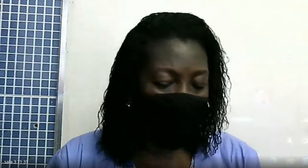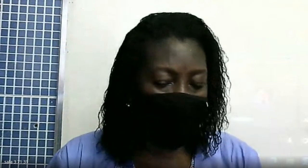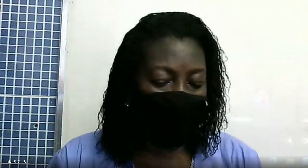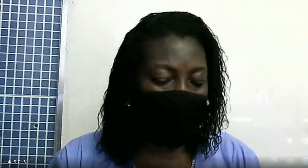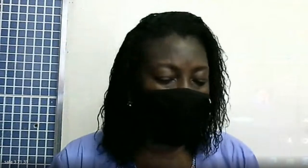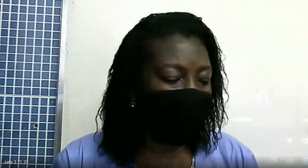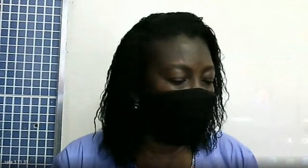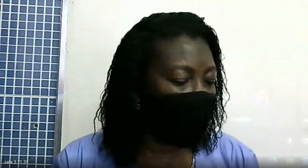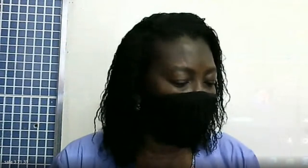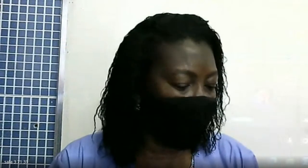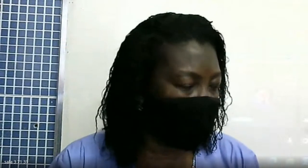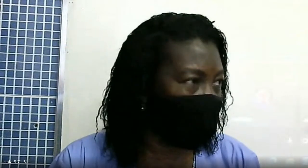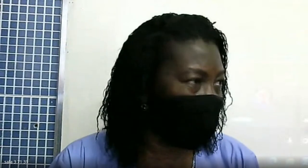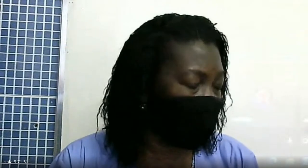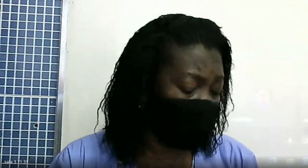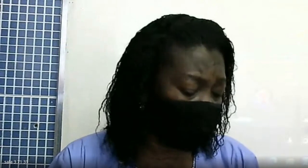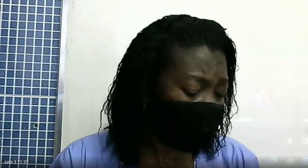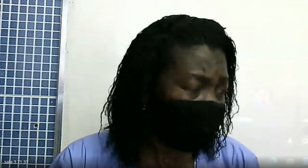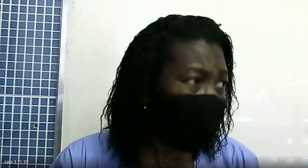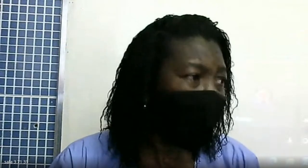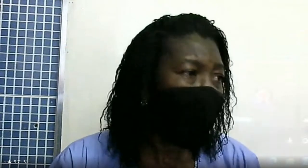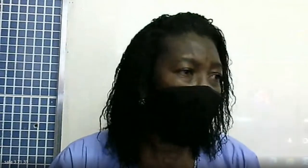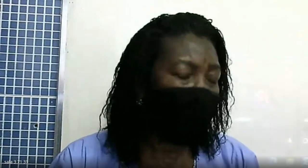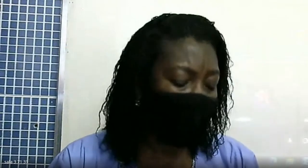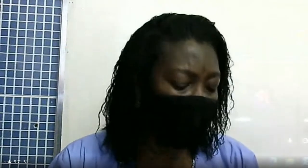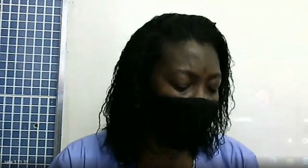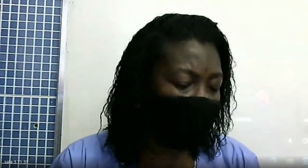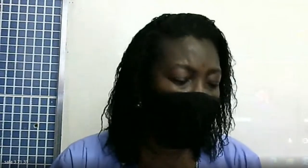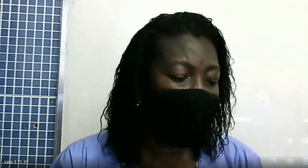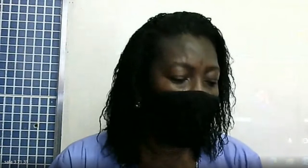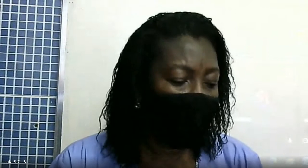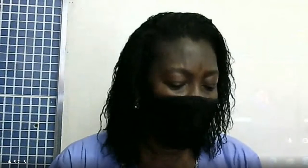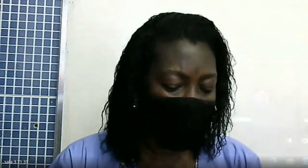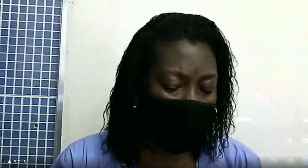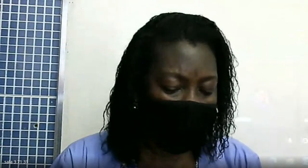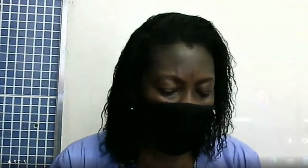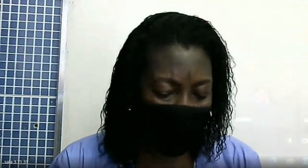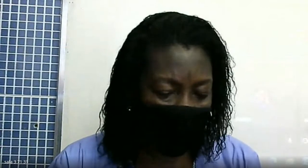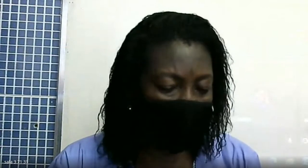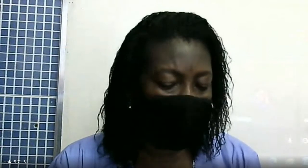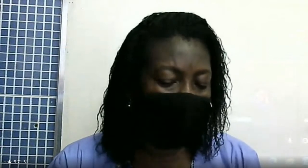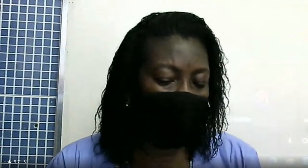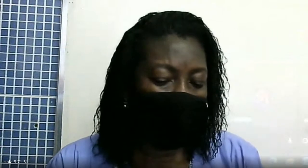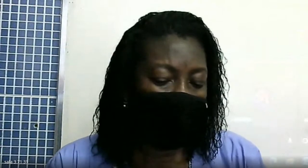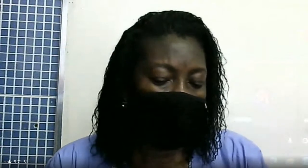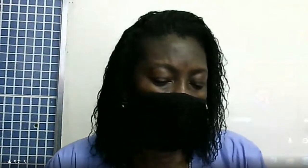vimos, demos início a falar sobre a pintura nas paredes, né?